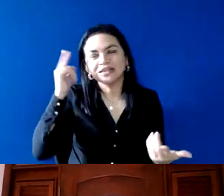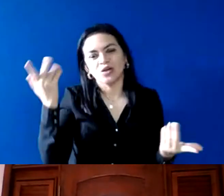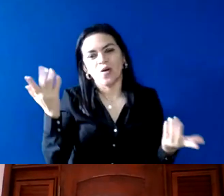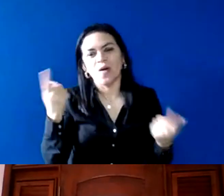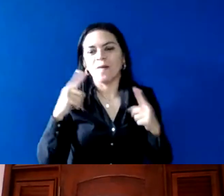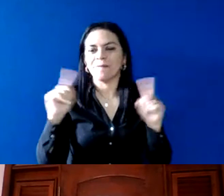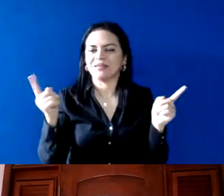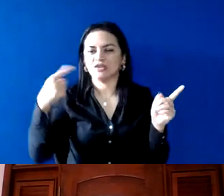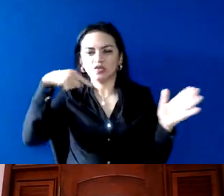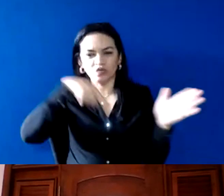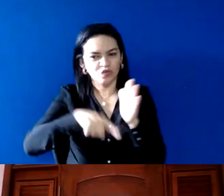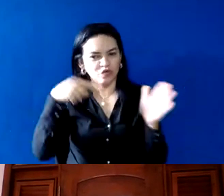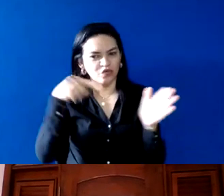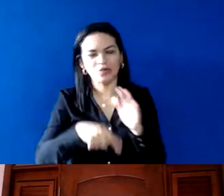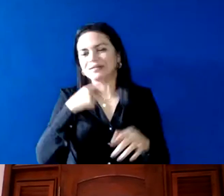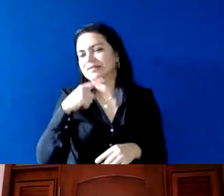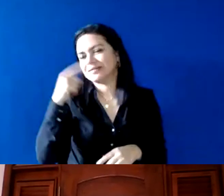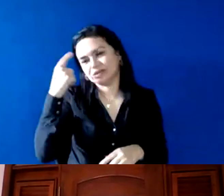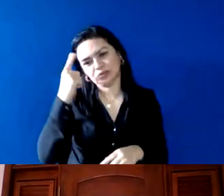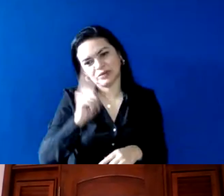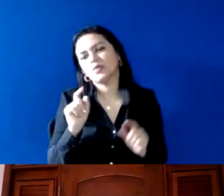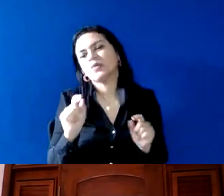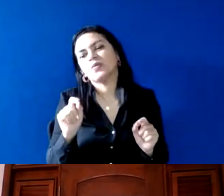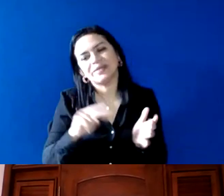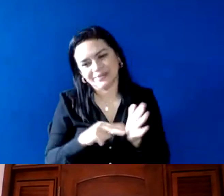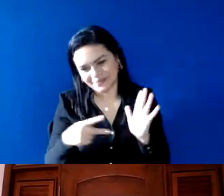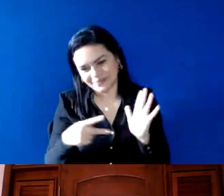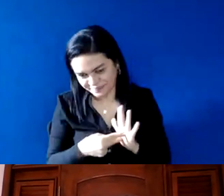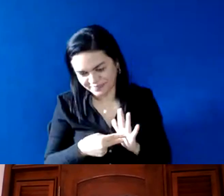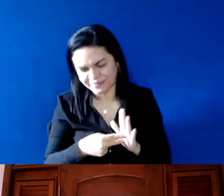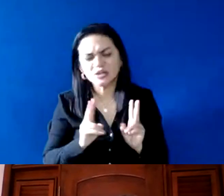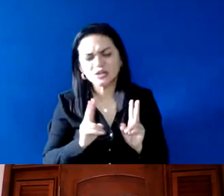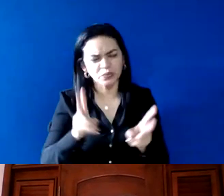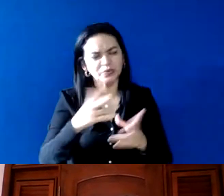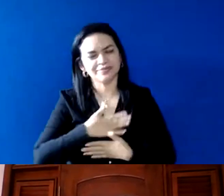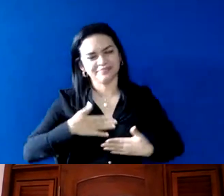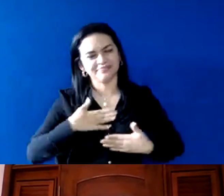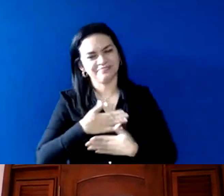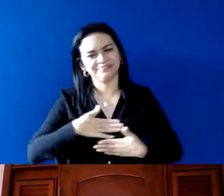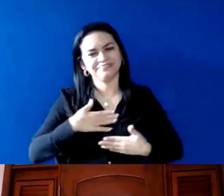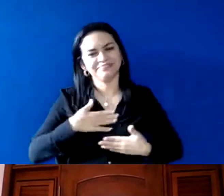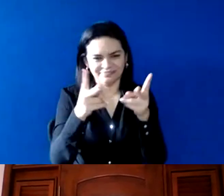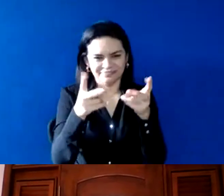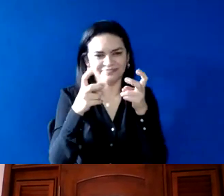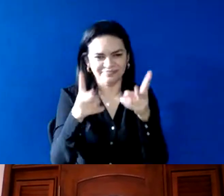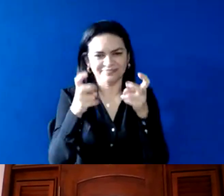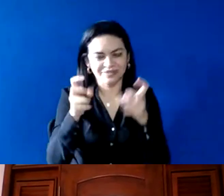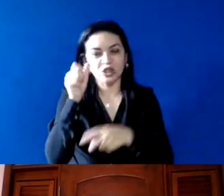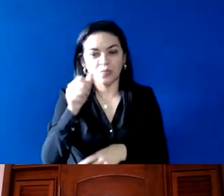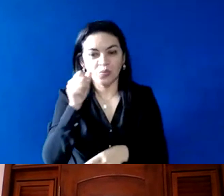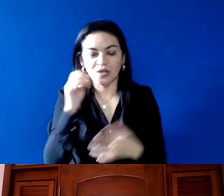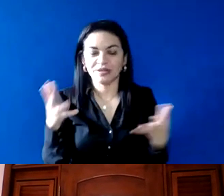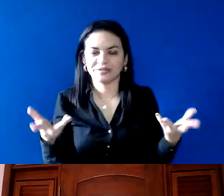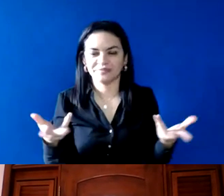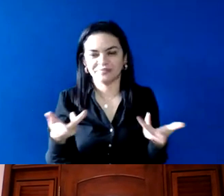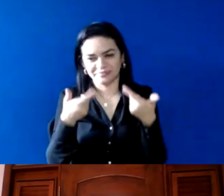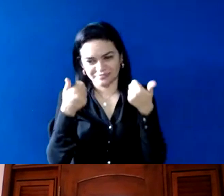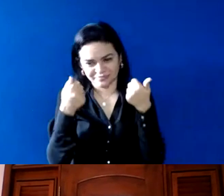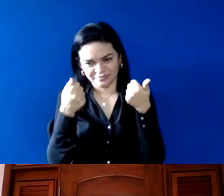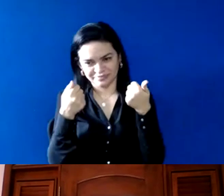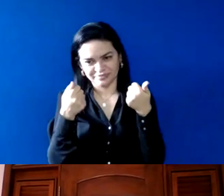no fundo, a gente não sabe bem o que é isso. Então, é sempre um prazer ouvir as mulheres, ainda mais mulheres tão maravilhosas como a